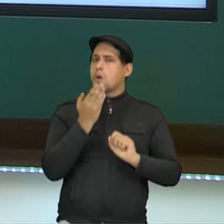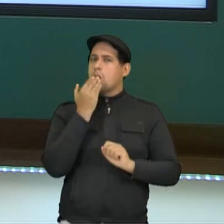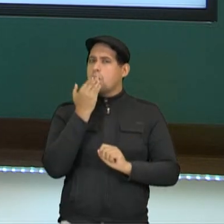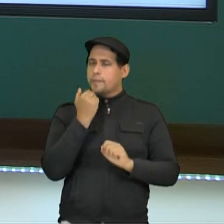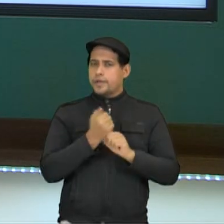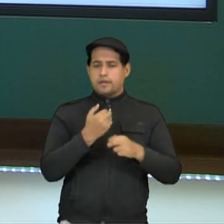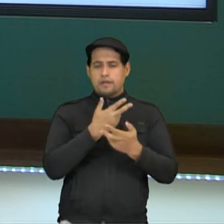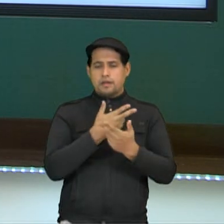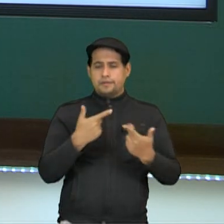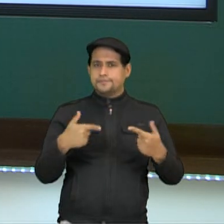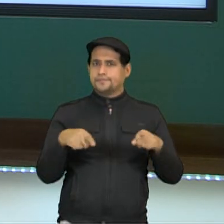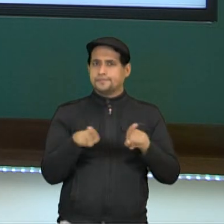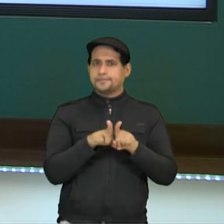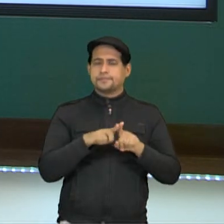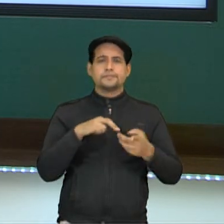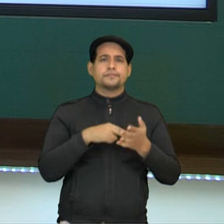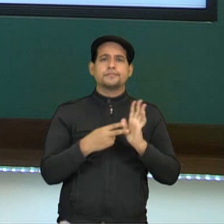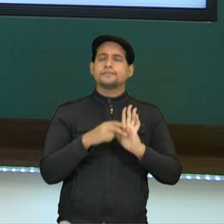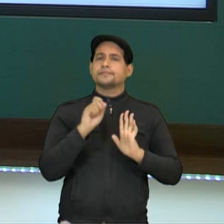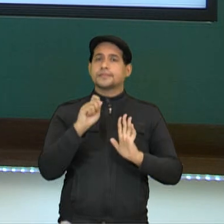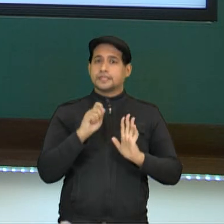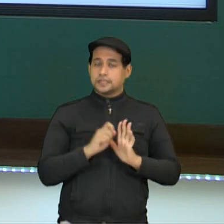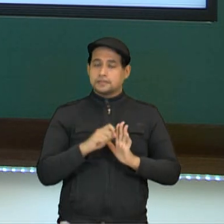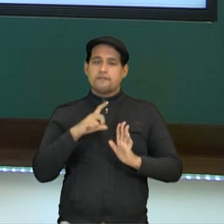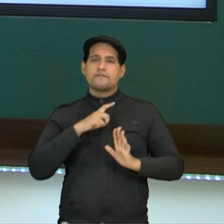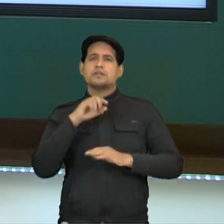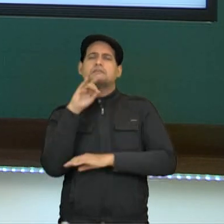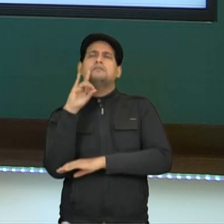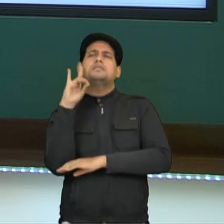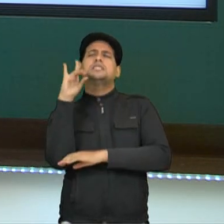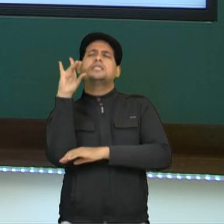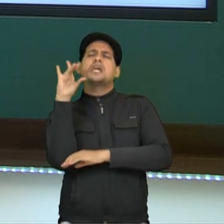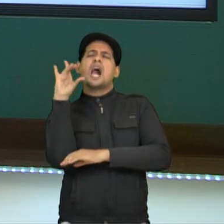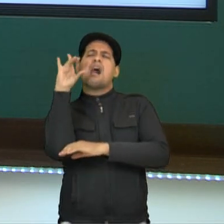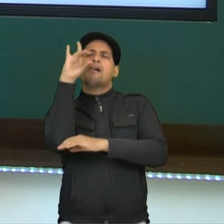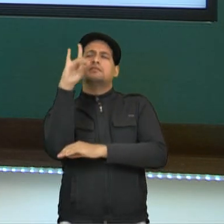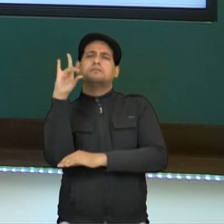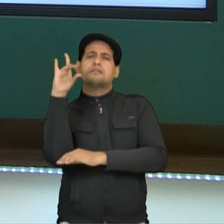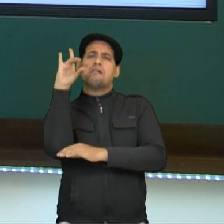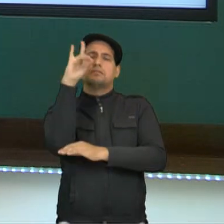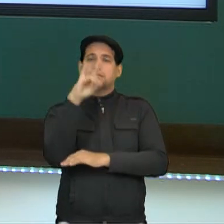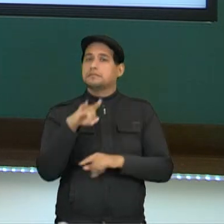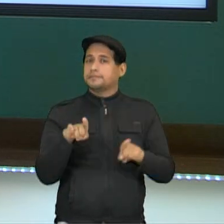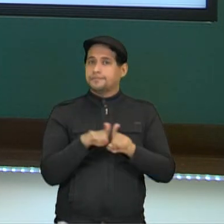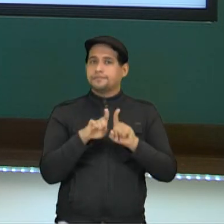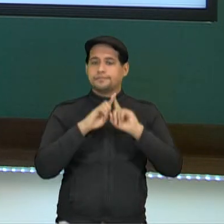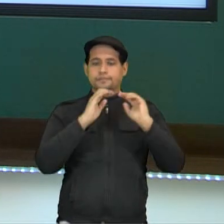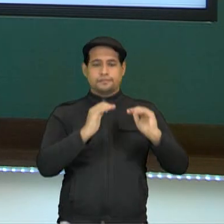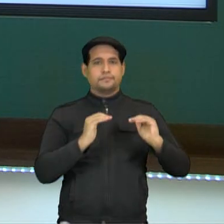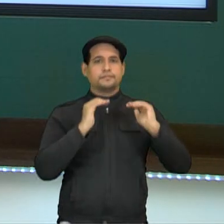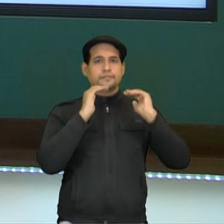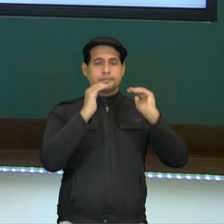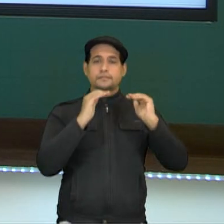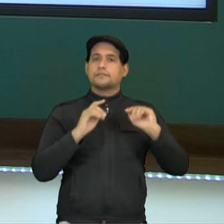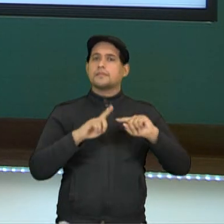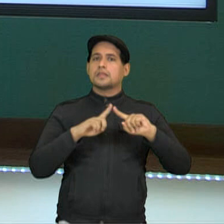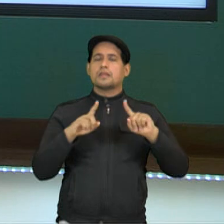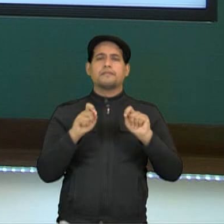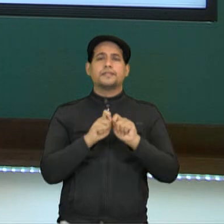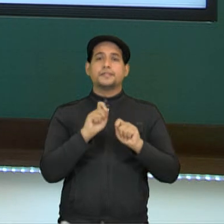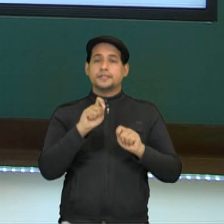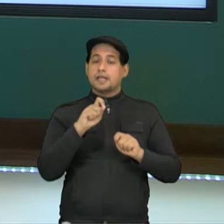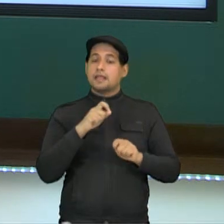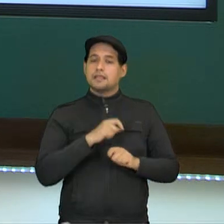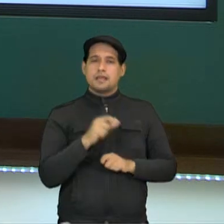das folhas, ela ia forçando o pescoço dela e esse órgão aumentava. E aí ela transmitia